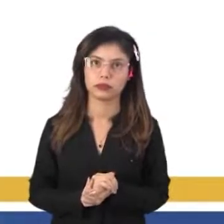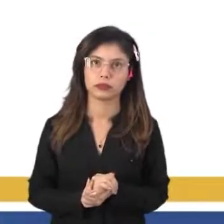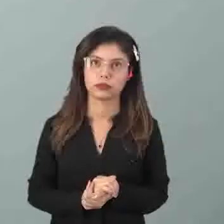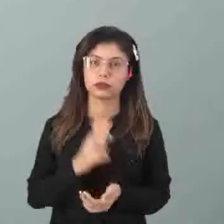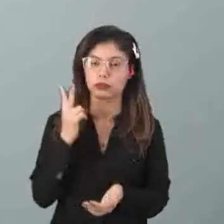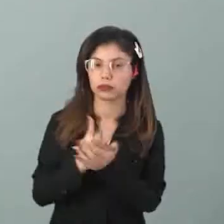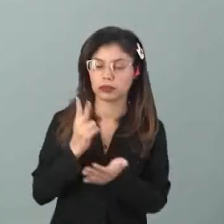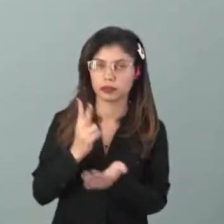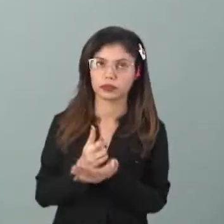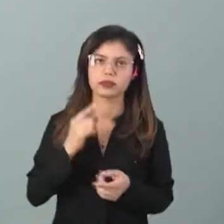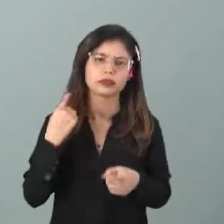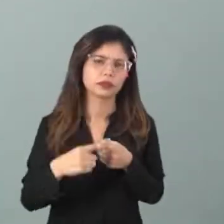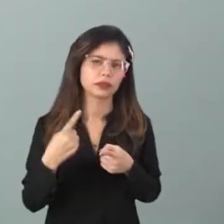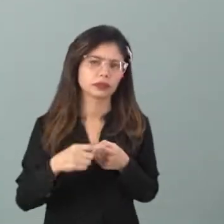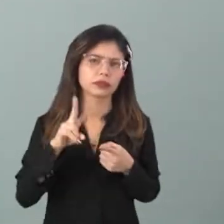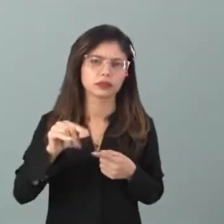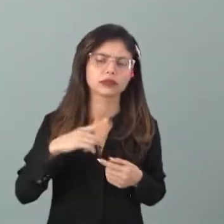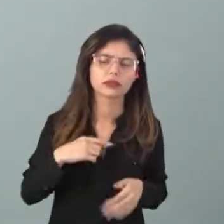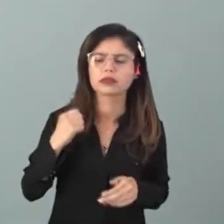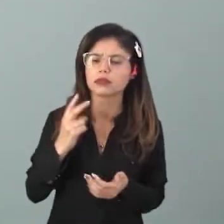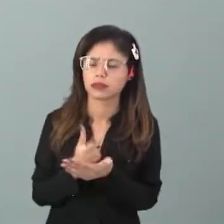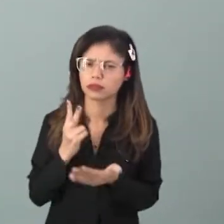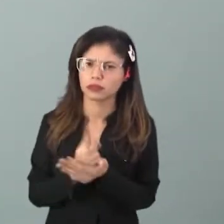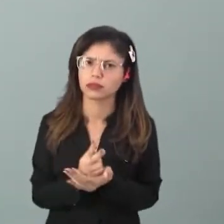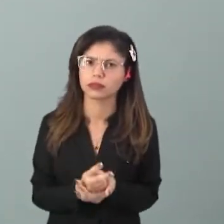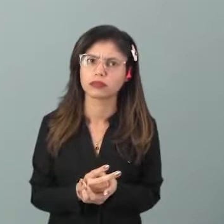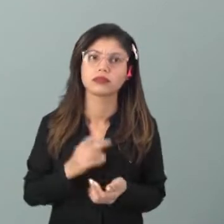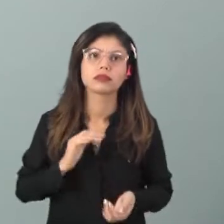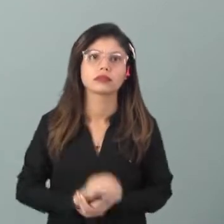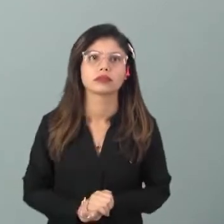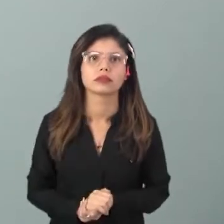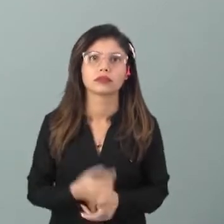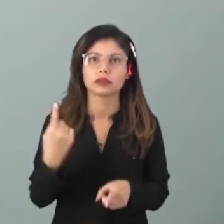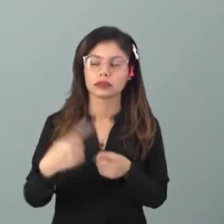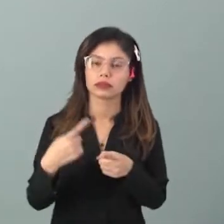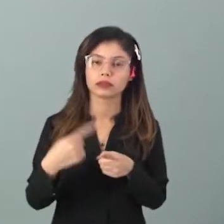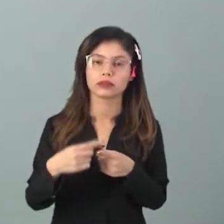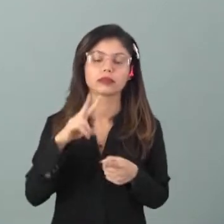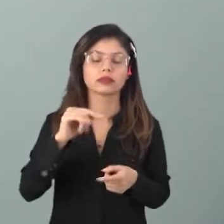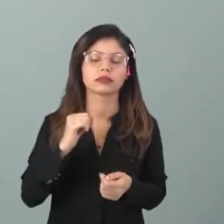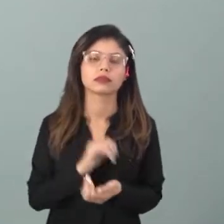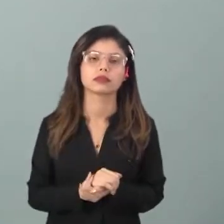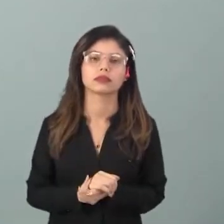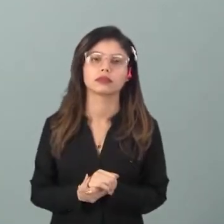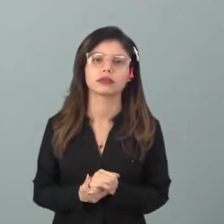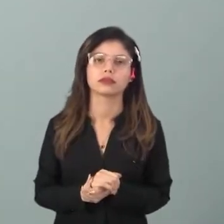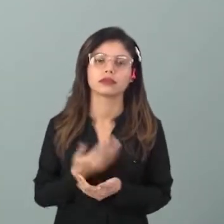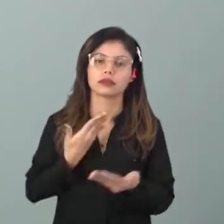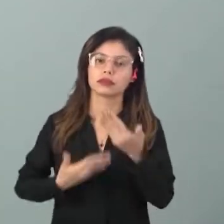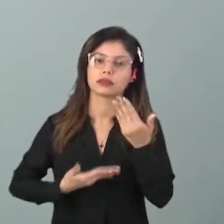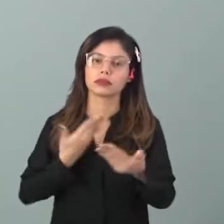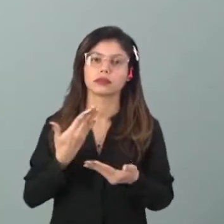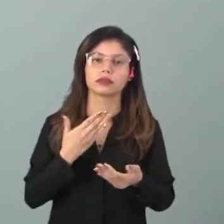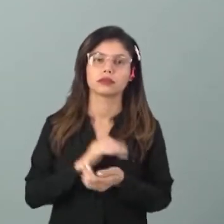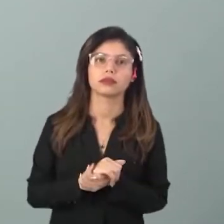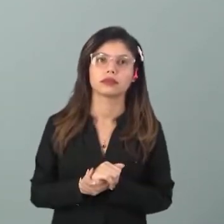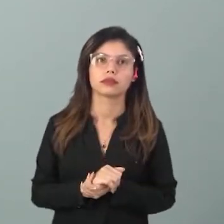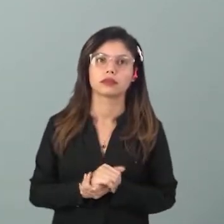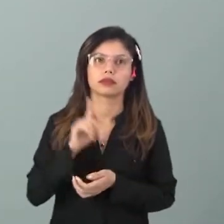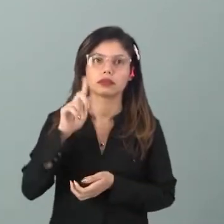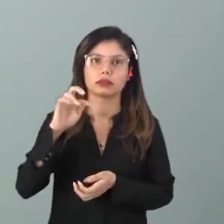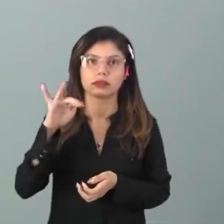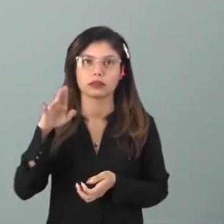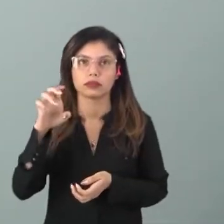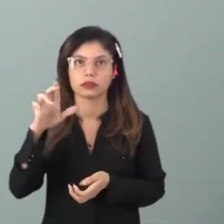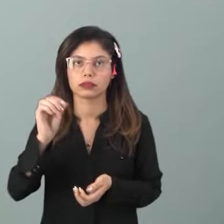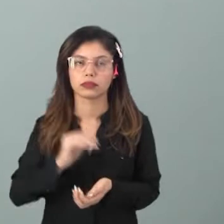a todo momento. Por que ela vai estar em atividades dinâmicas a todo momento? Porque nós vamos ter constantes interações entre os agentes de geodinâmica,